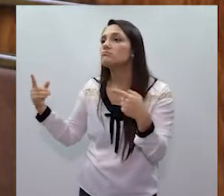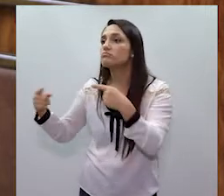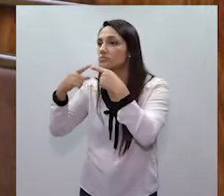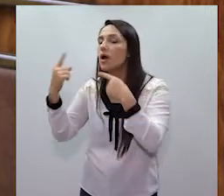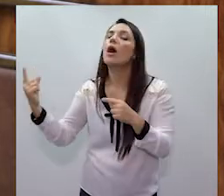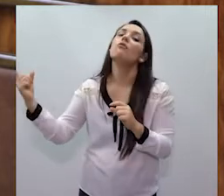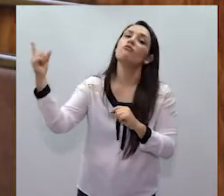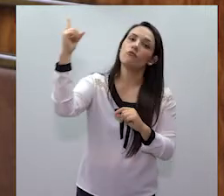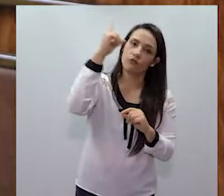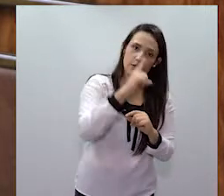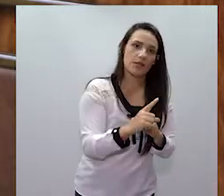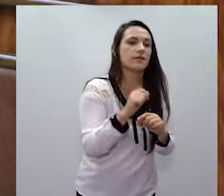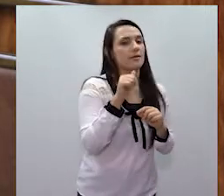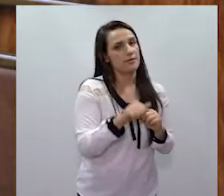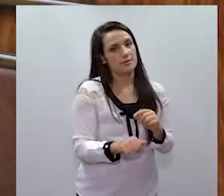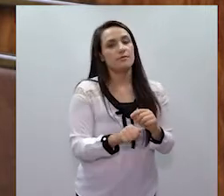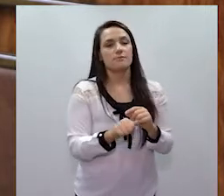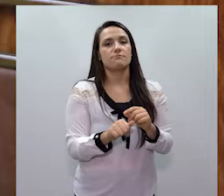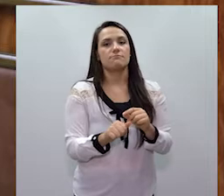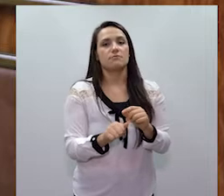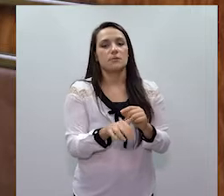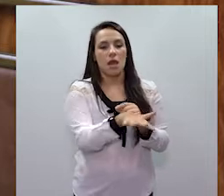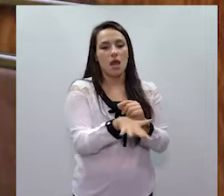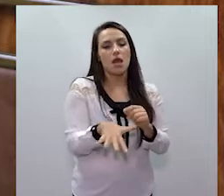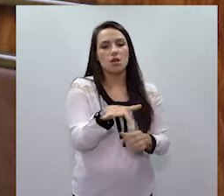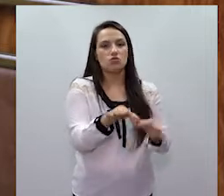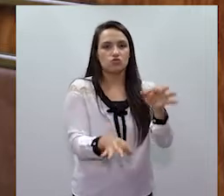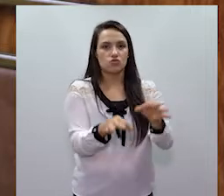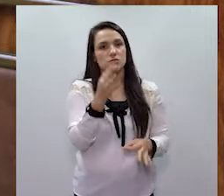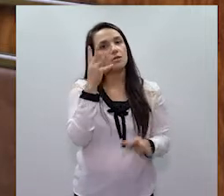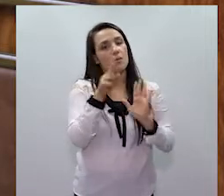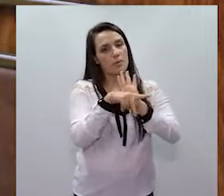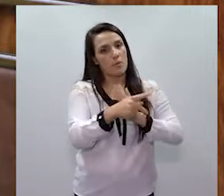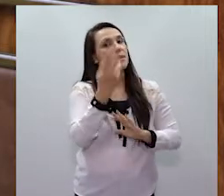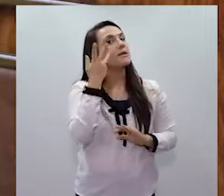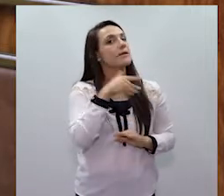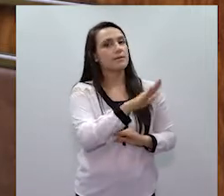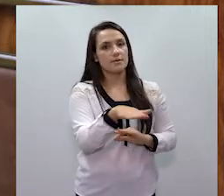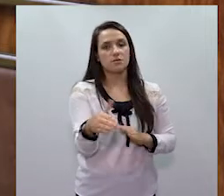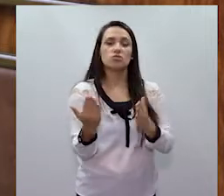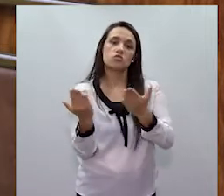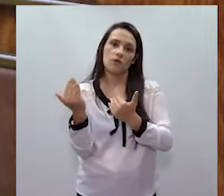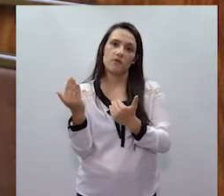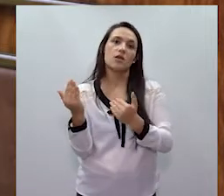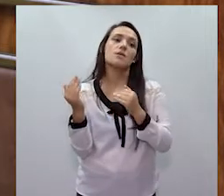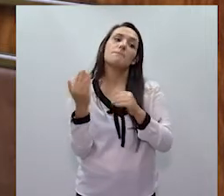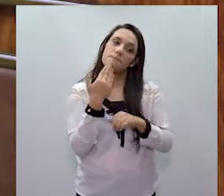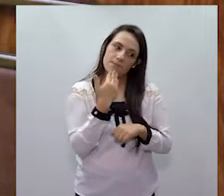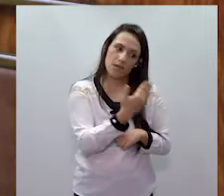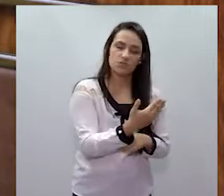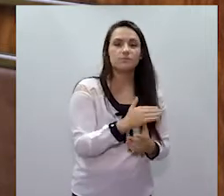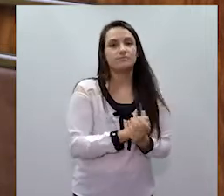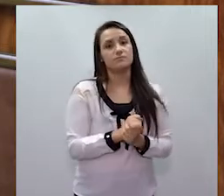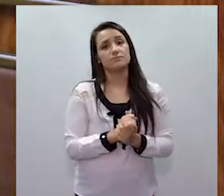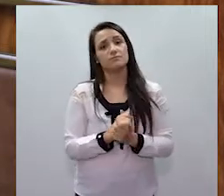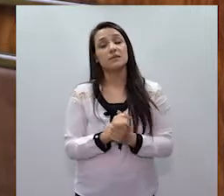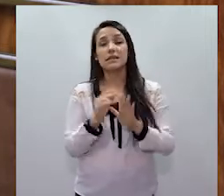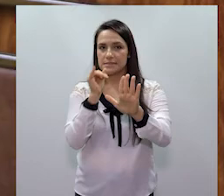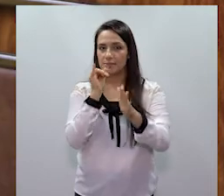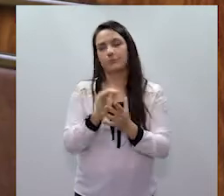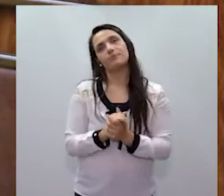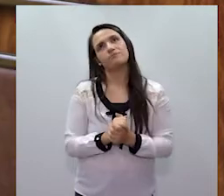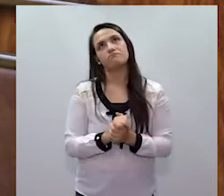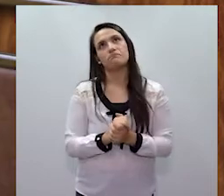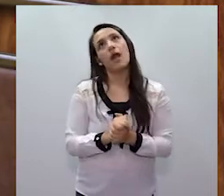dirigir à vara da infância e adolescência e, eventualmente, modificar o seu perfil. Então, é possível que alguém que tenha se cadastrado para uma criança